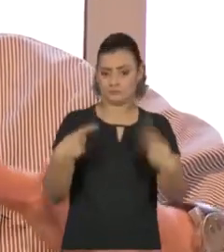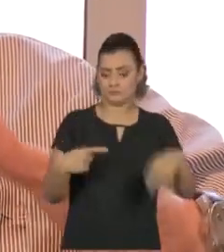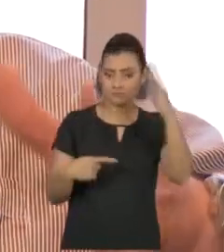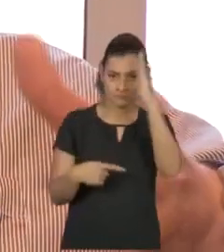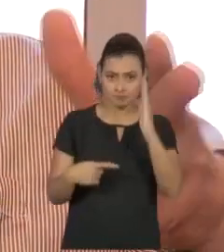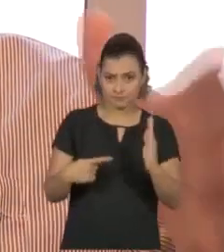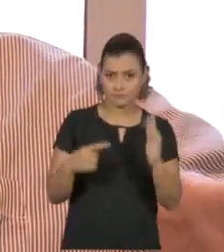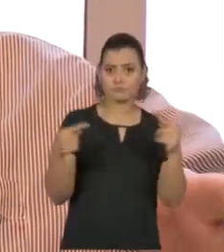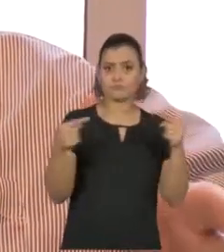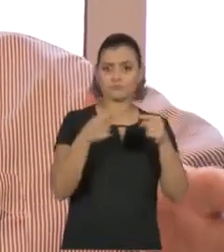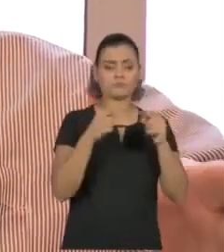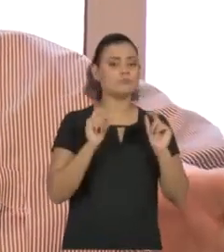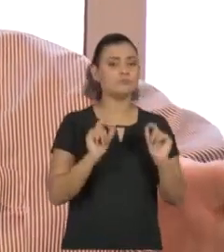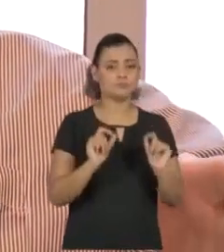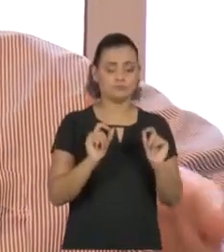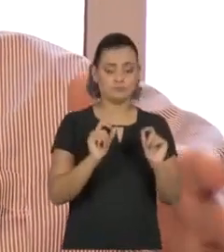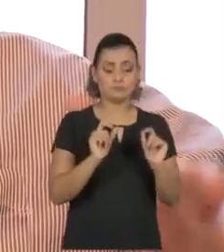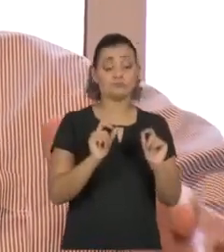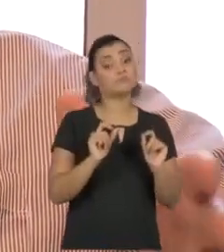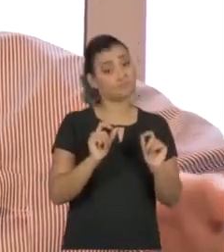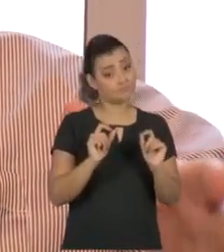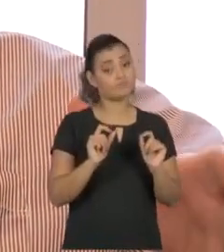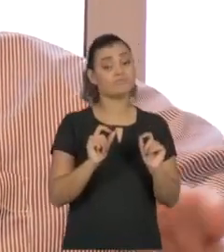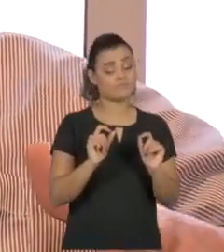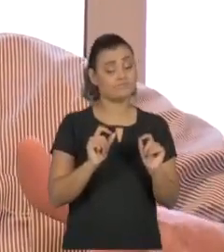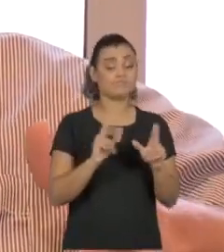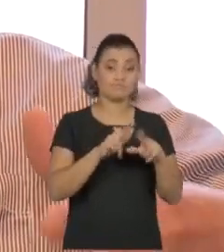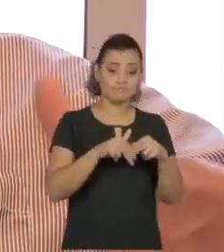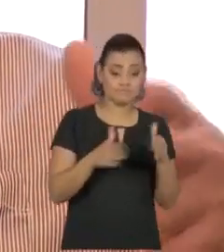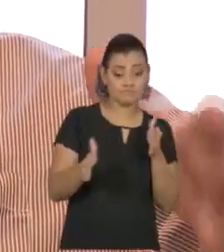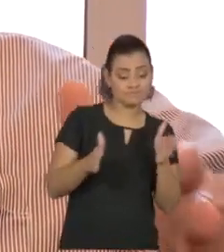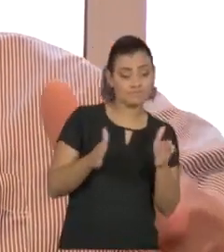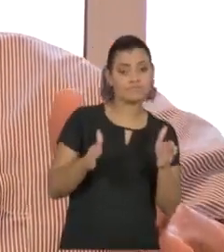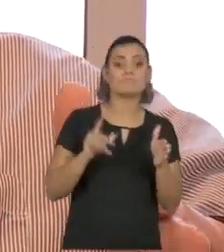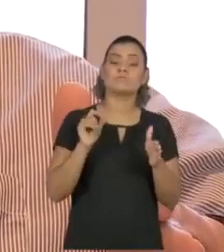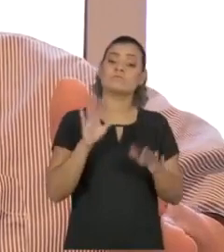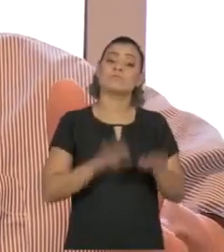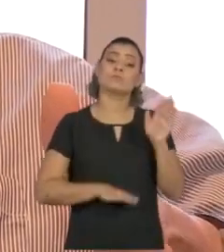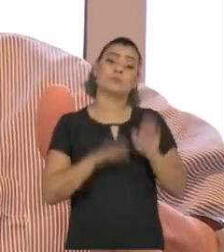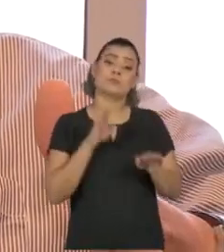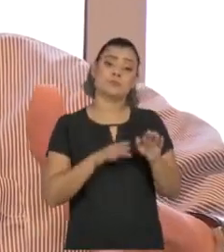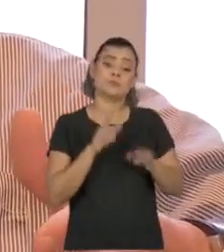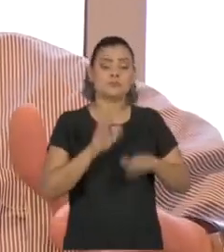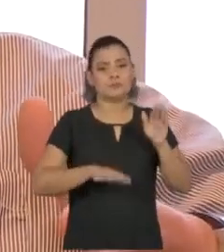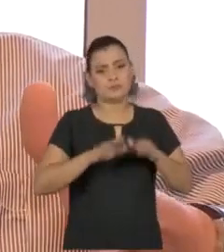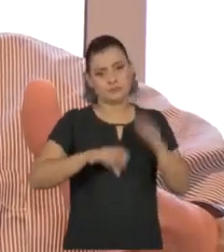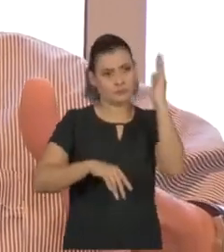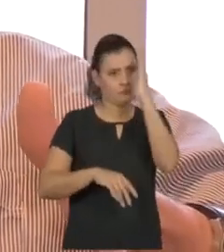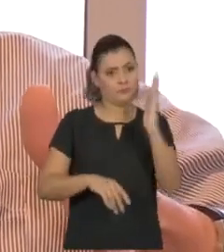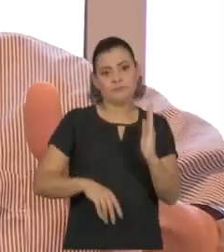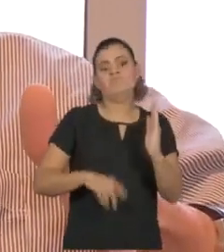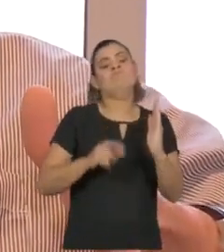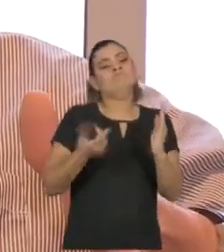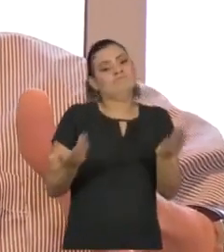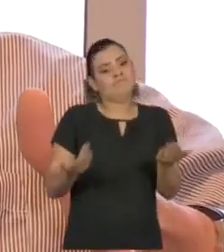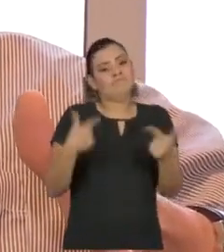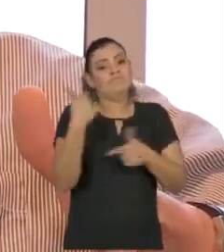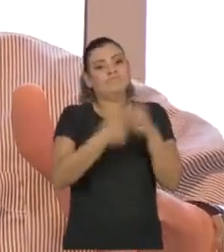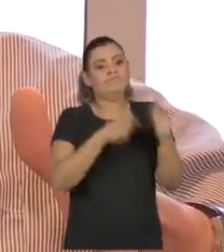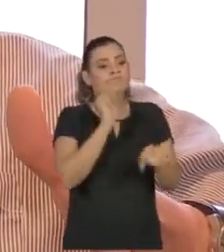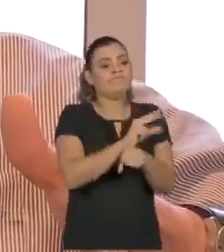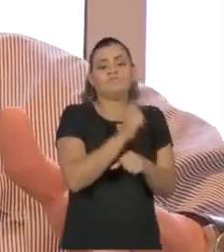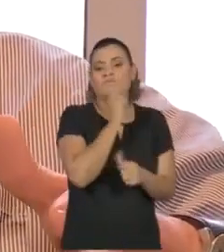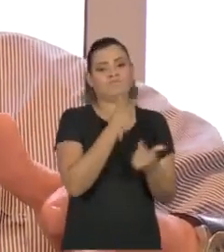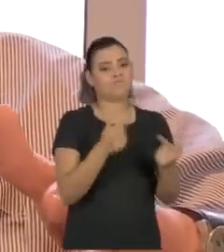brasileiro, né, isso poderia ter uma relatividade, porque depende, porque muitas vezes o vínculo de trabalho